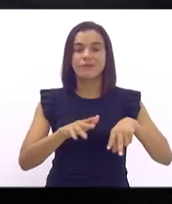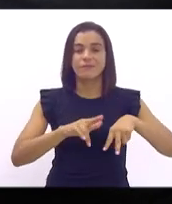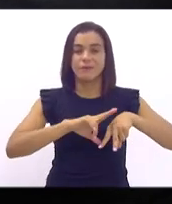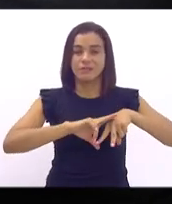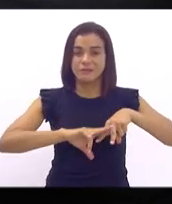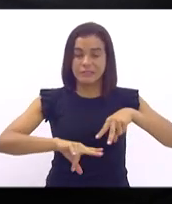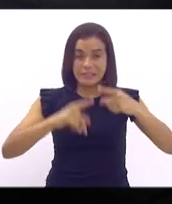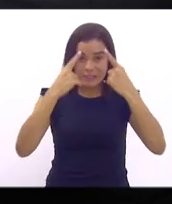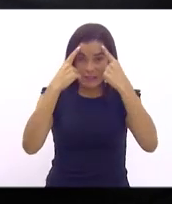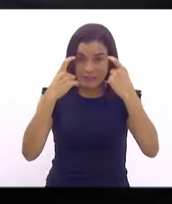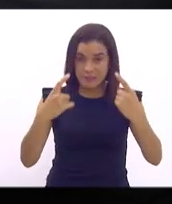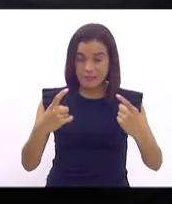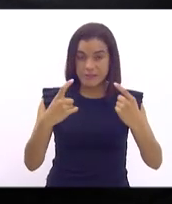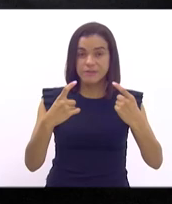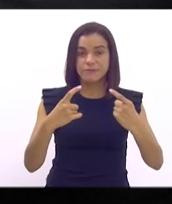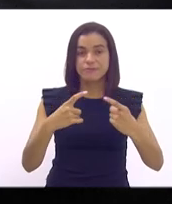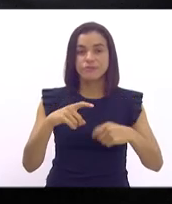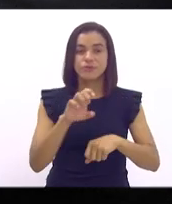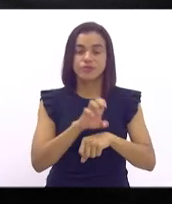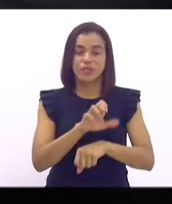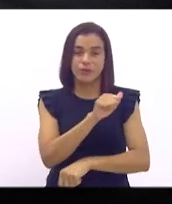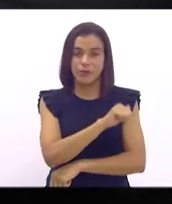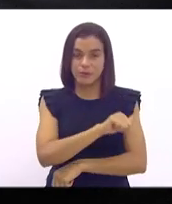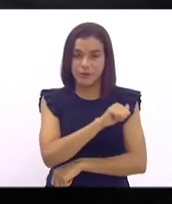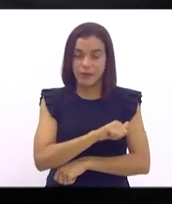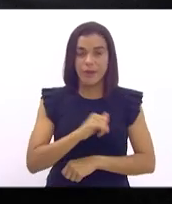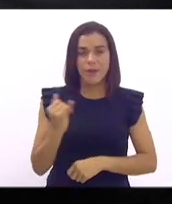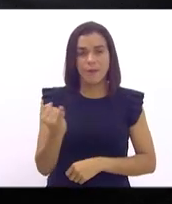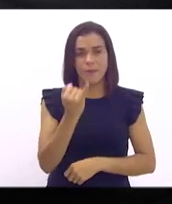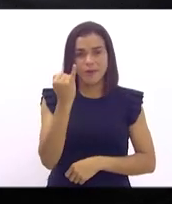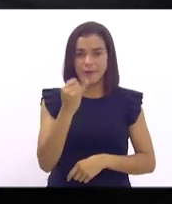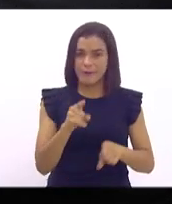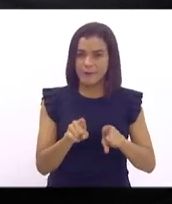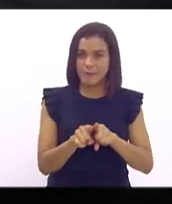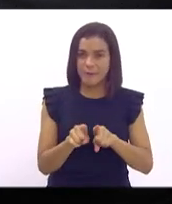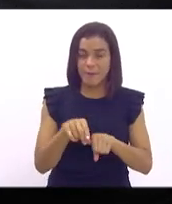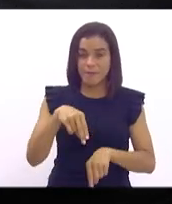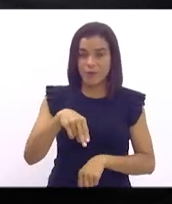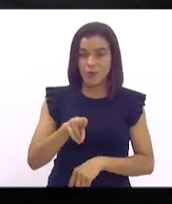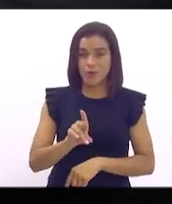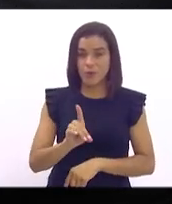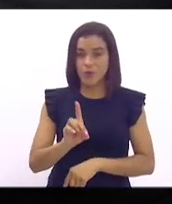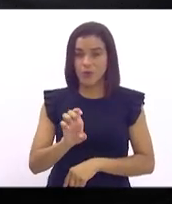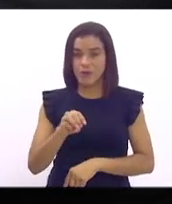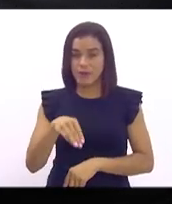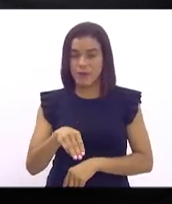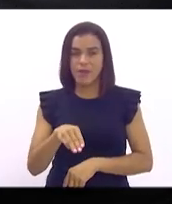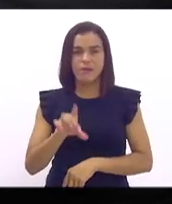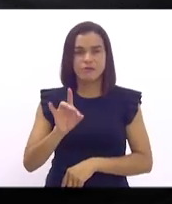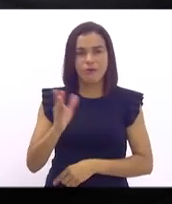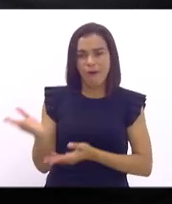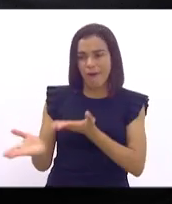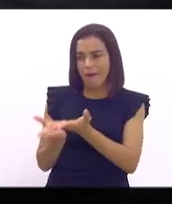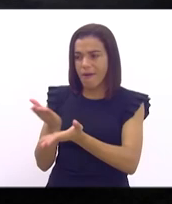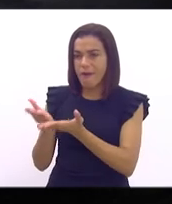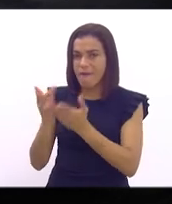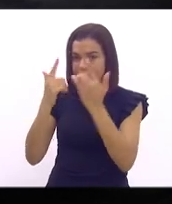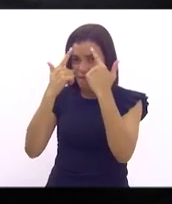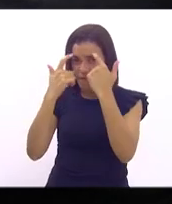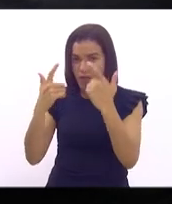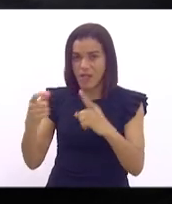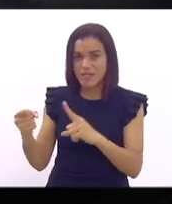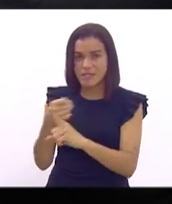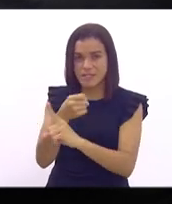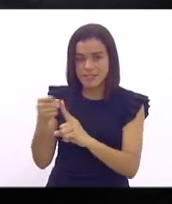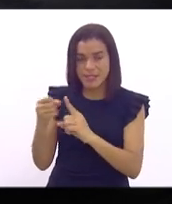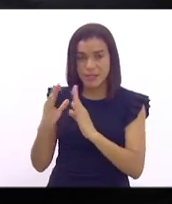Estado do Rio de Janeiro, né? Acho que é importante demarcar que o NUDEM não atende apenas os casos de violência